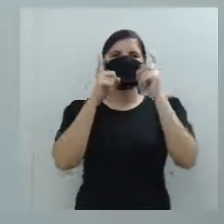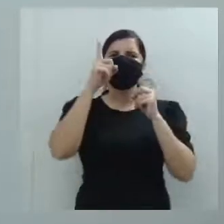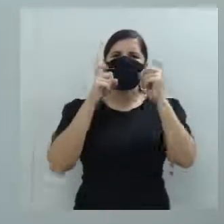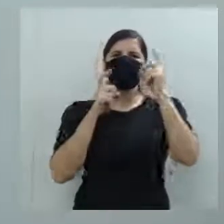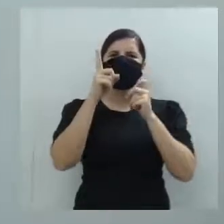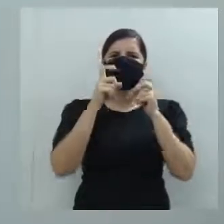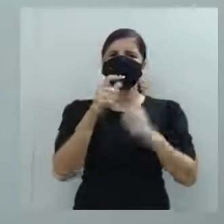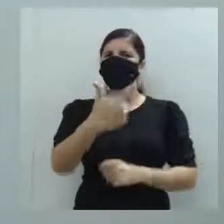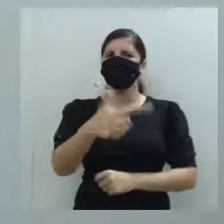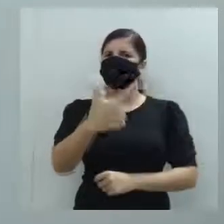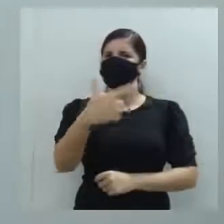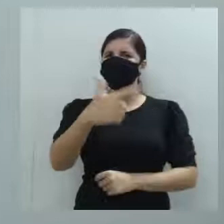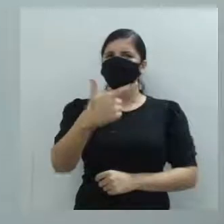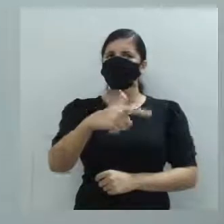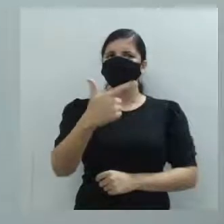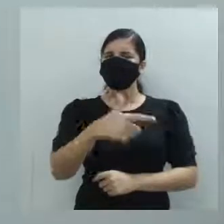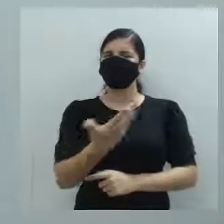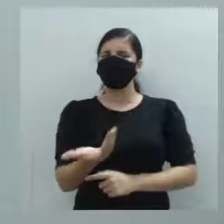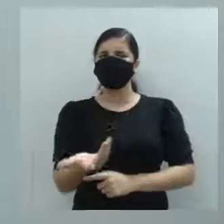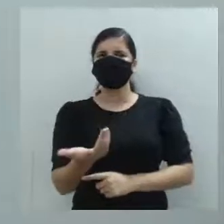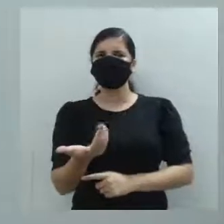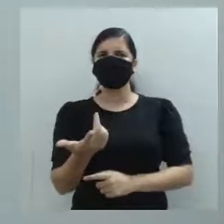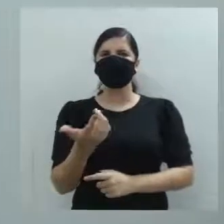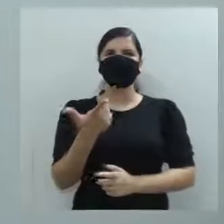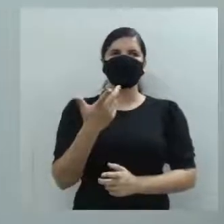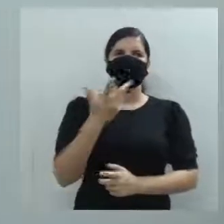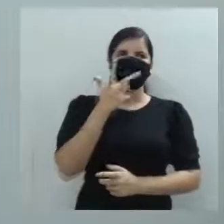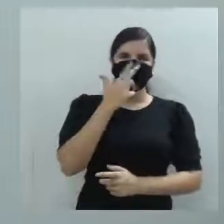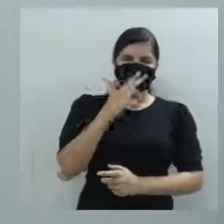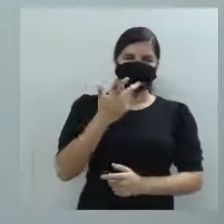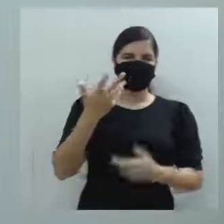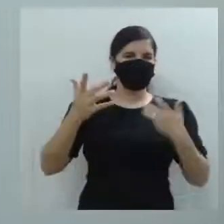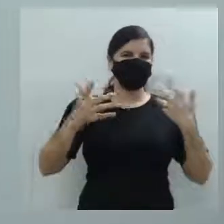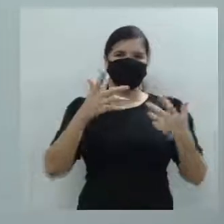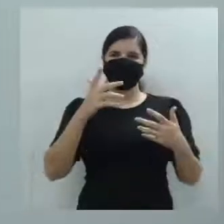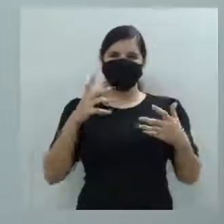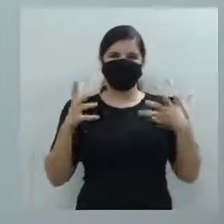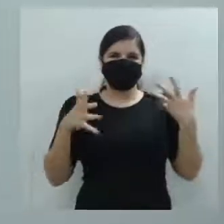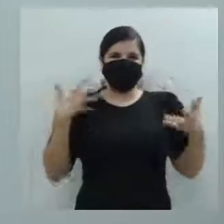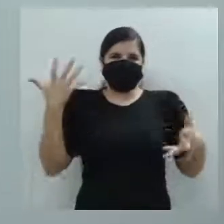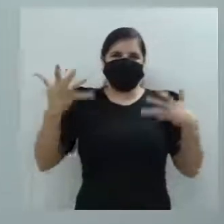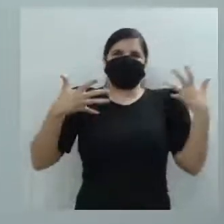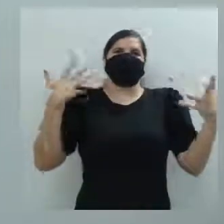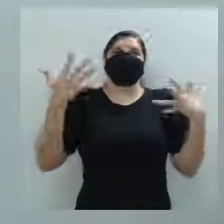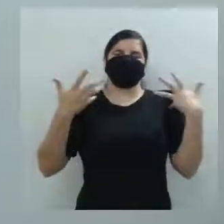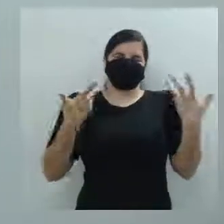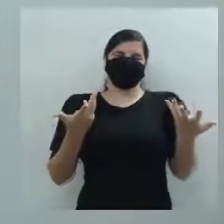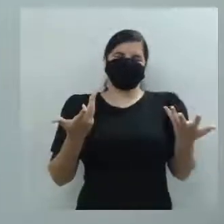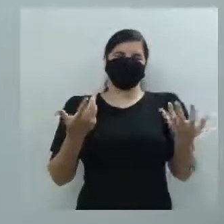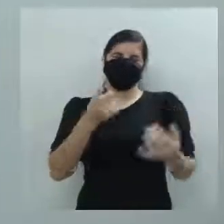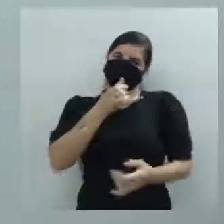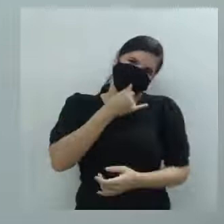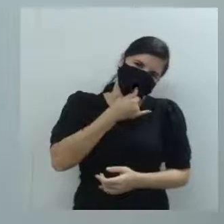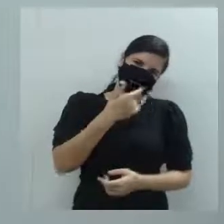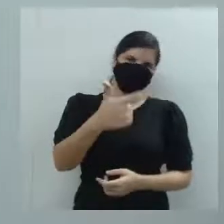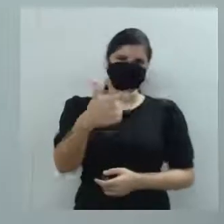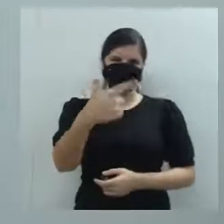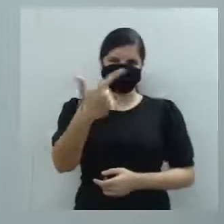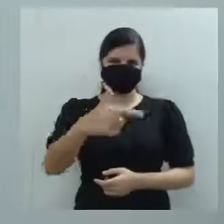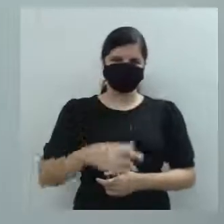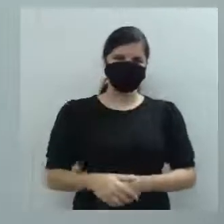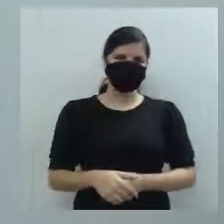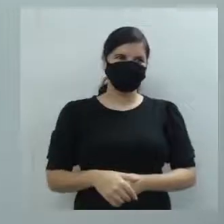há como não observar que elas estão alegres e não estão tristes. Gravem bem. Outro